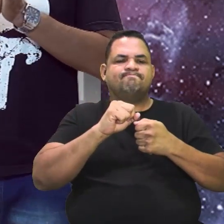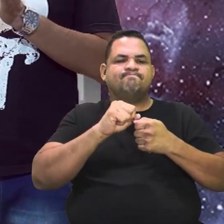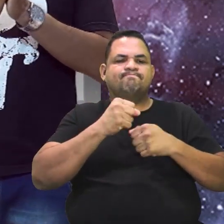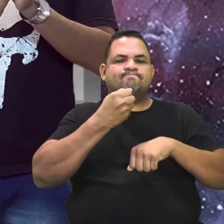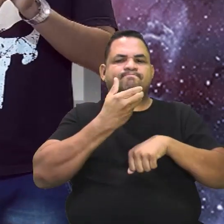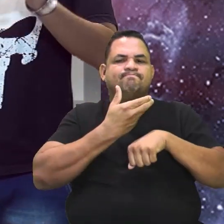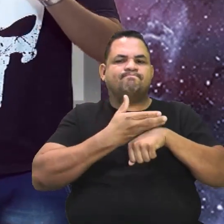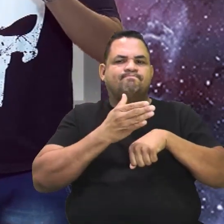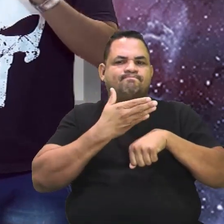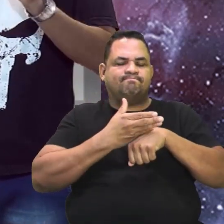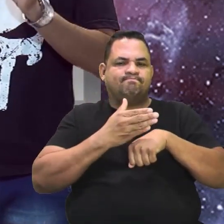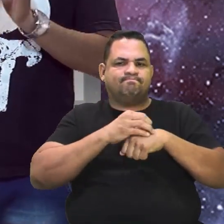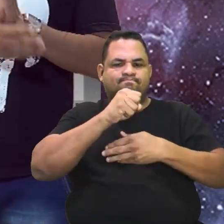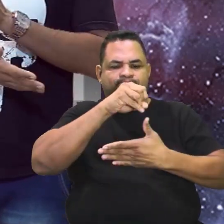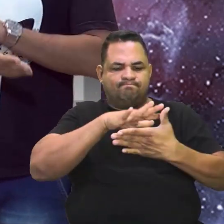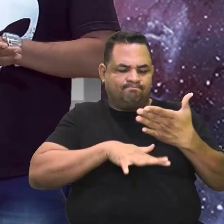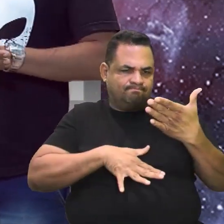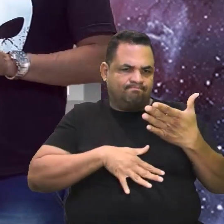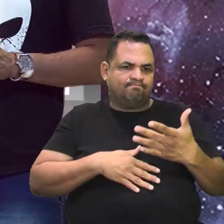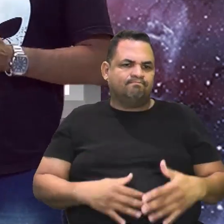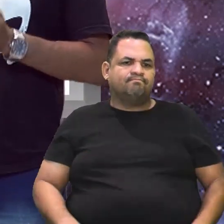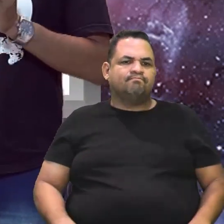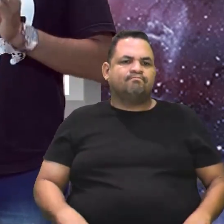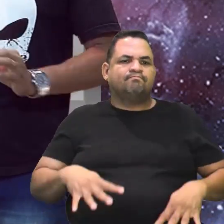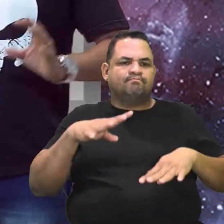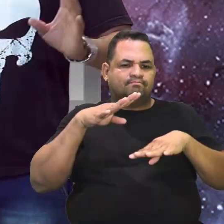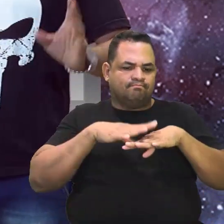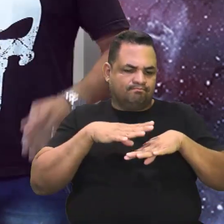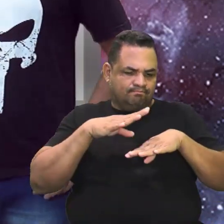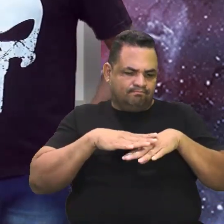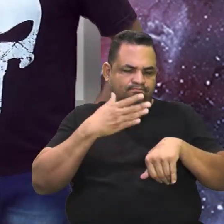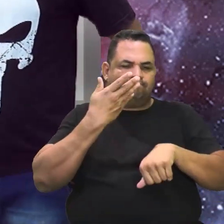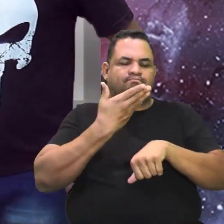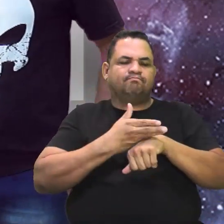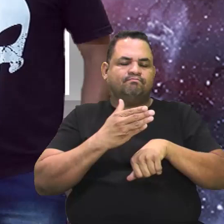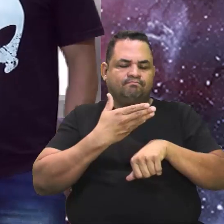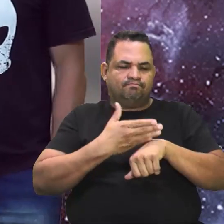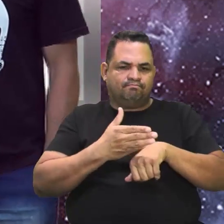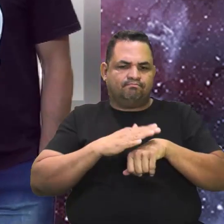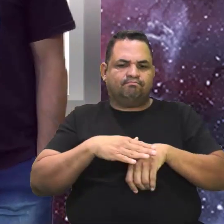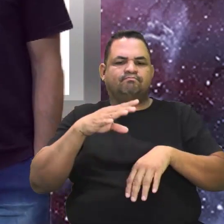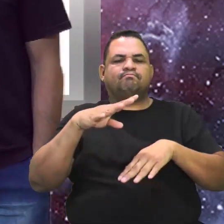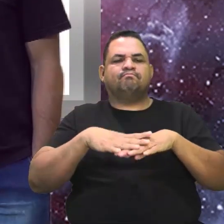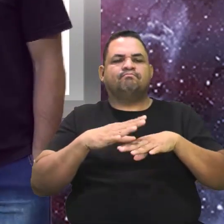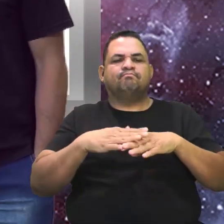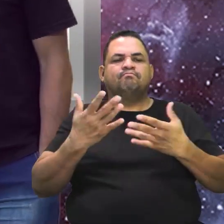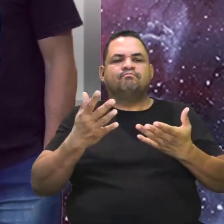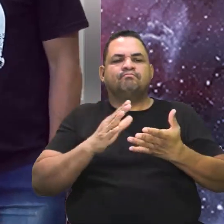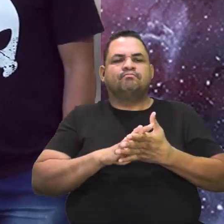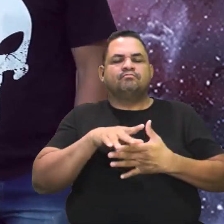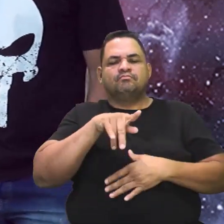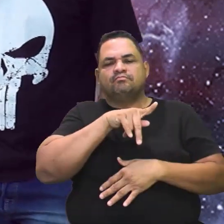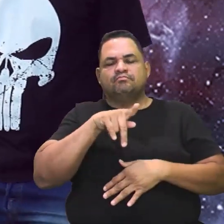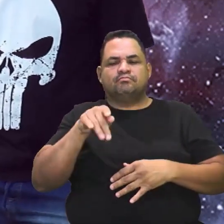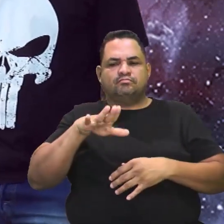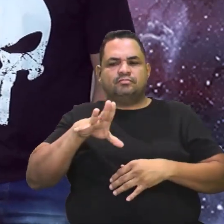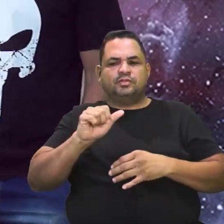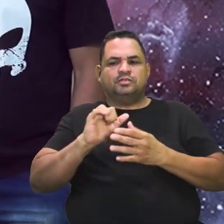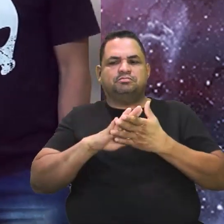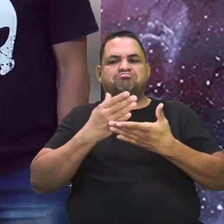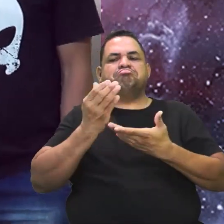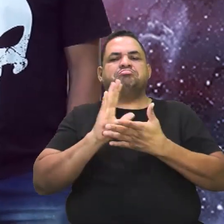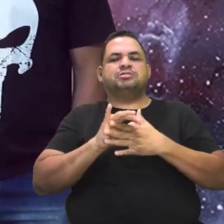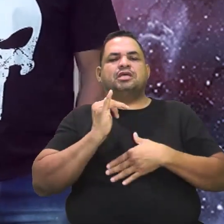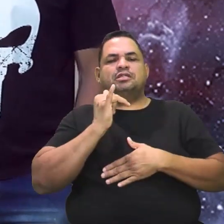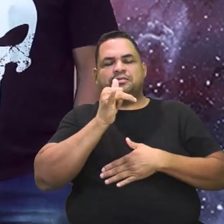exercícios. Muitos. Gente, a matemática é prática. Né? Treino. Tem jeito. Que nem o professor Maurício já deu alguns exemplos aqui que eu gosto, né?